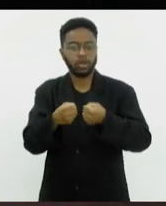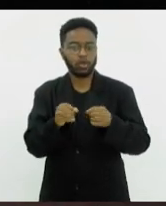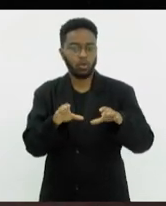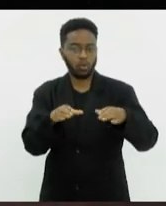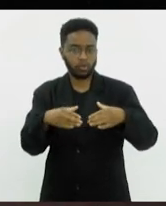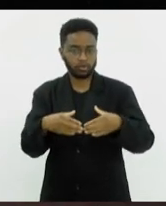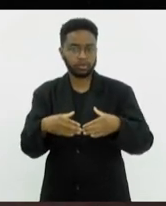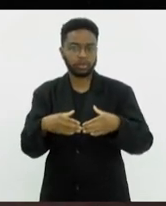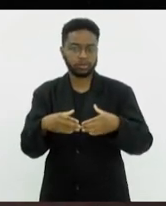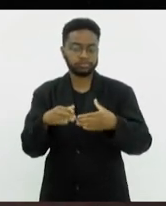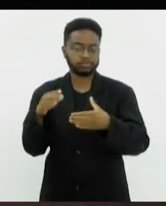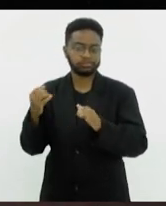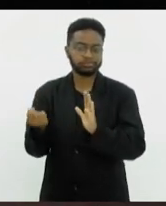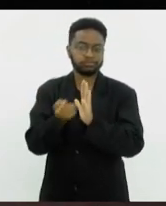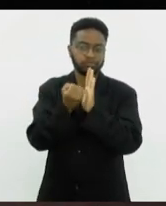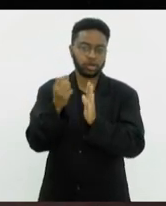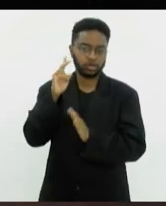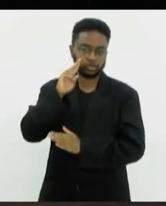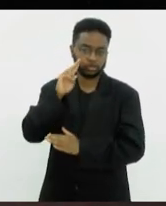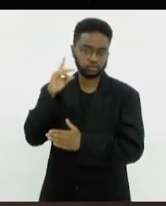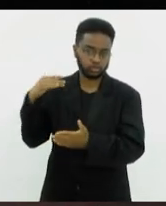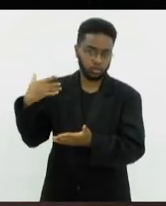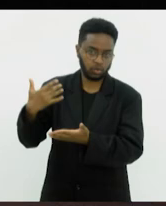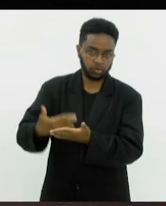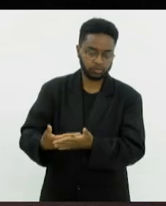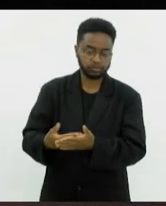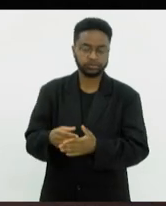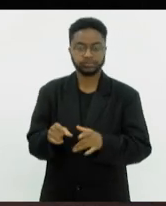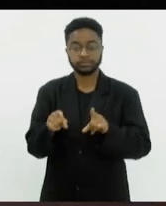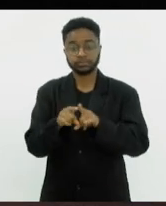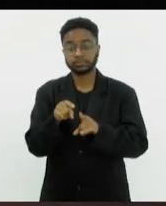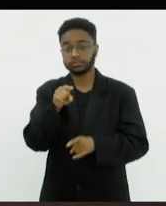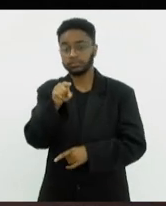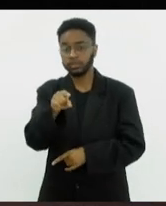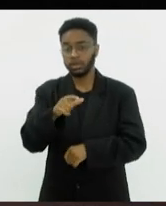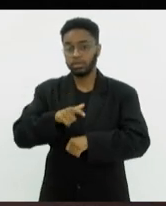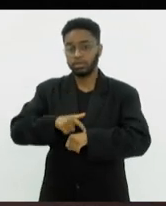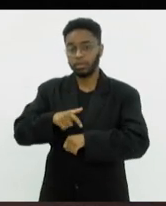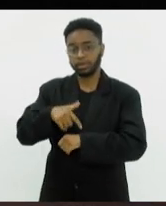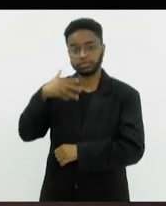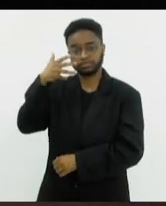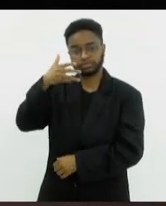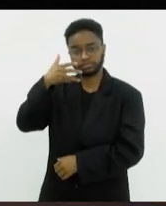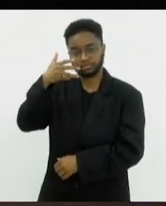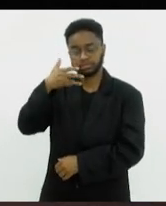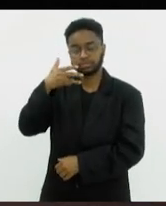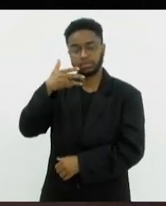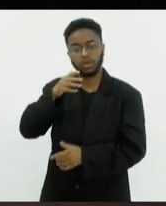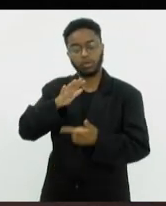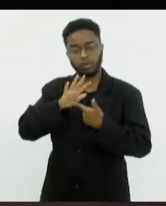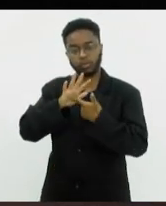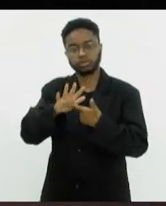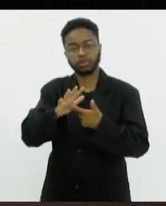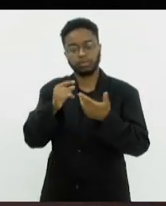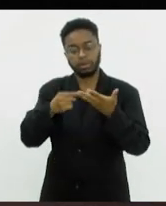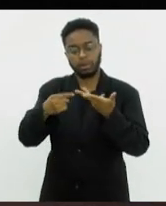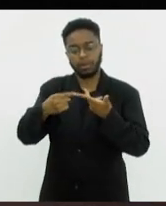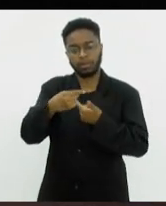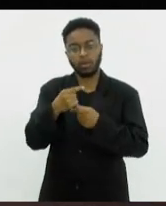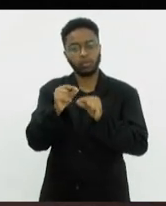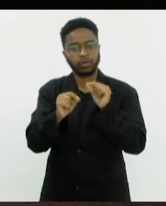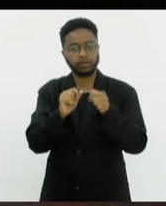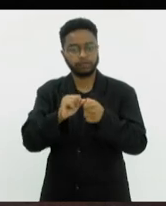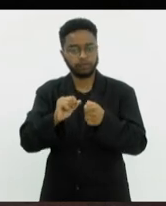histórica. E Vossa Excelência, na sua fala, prestando contas do que fez